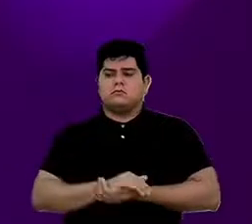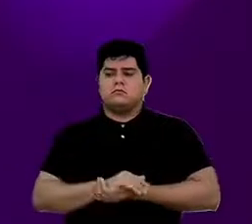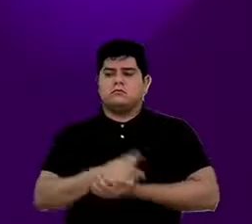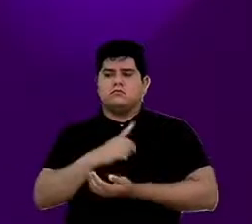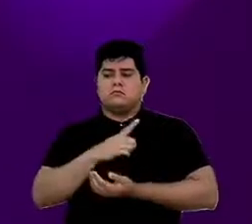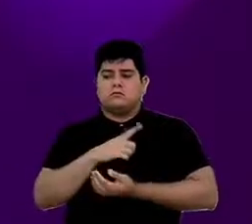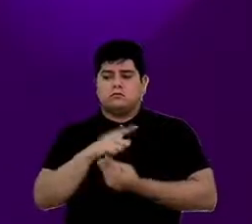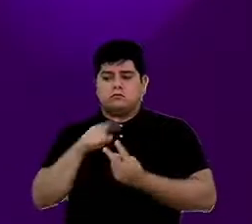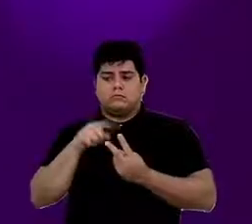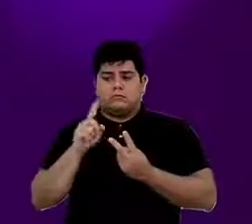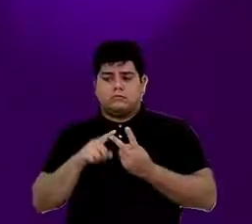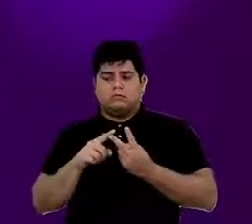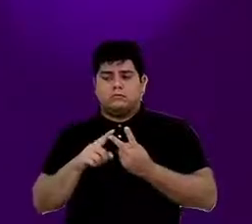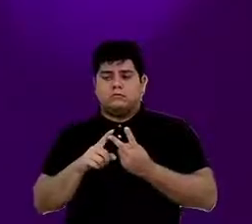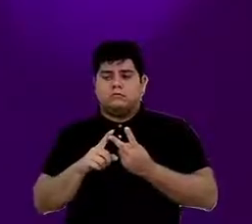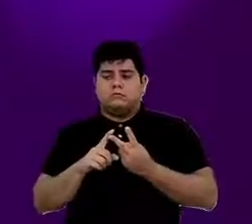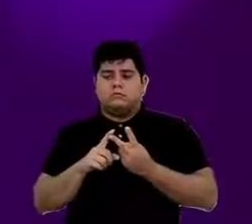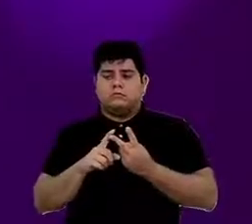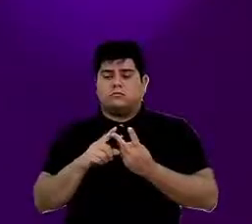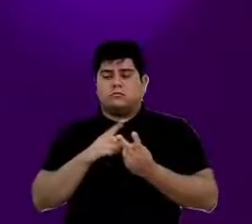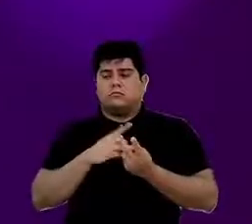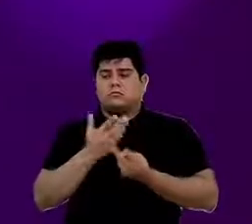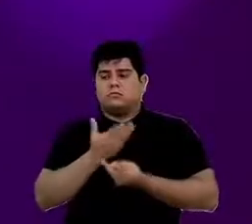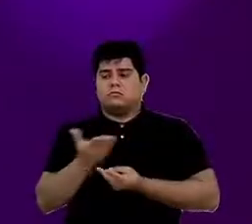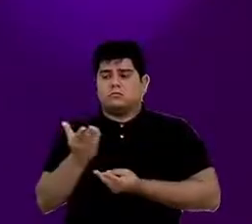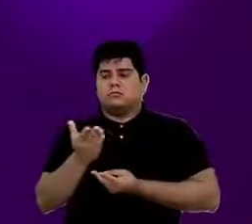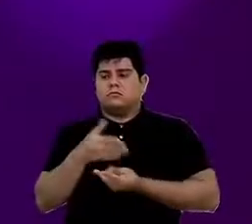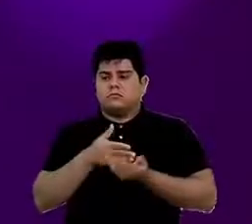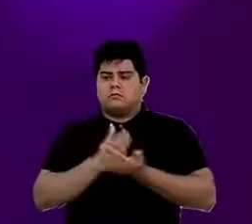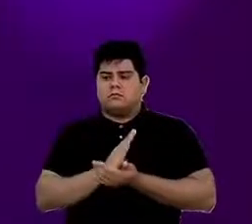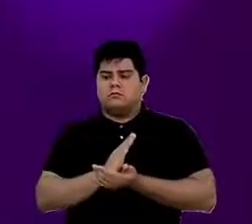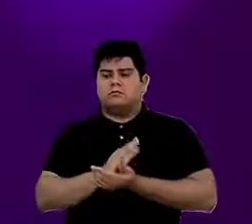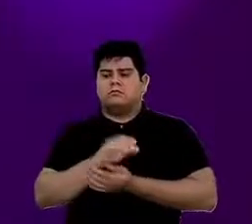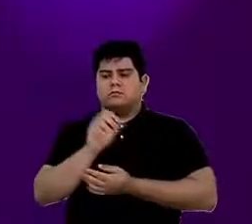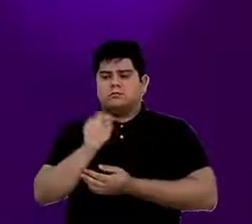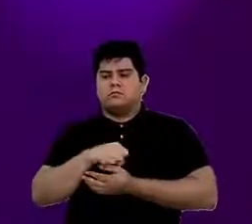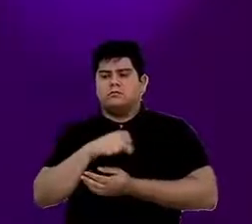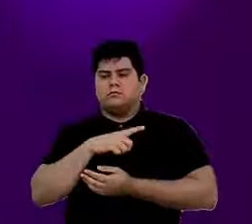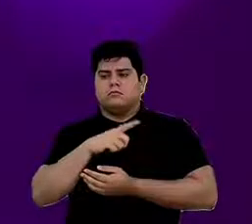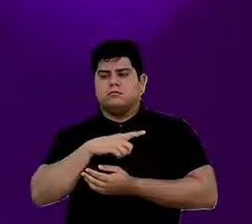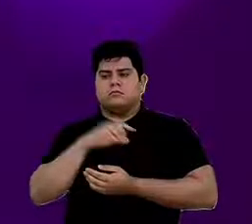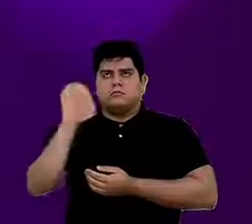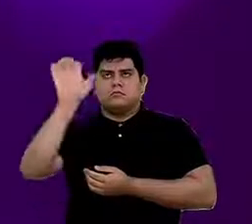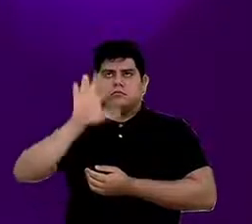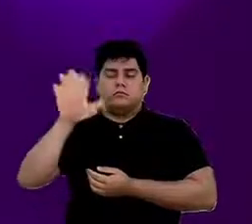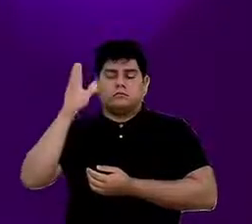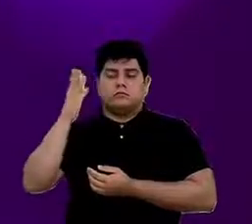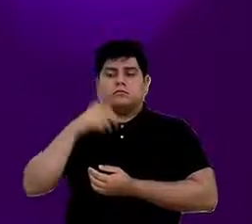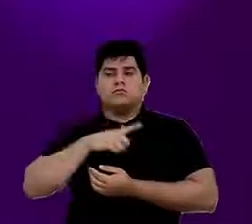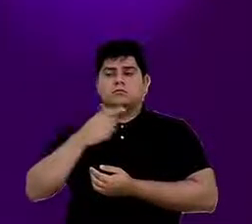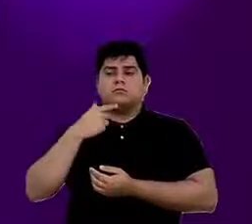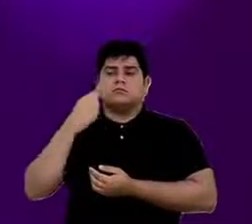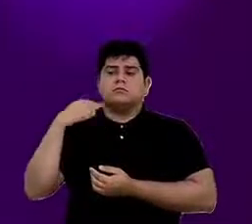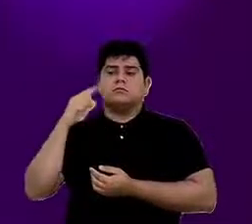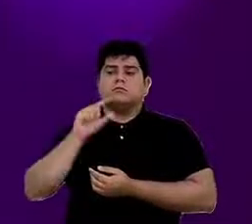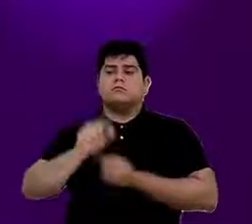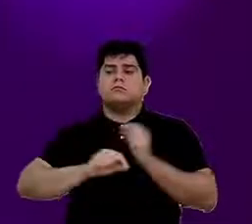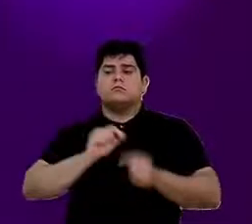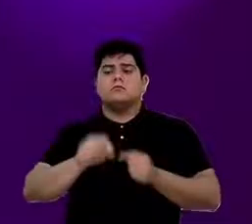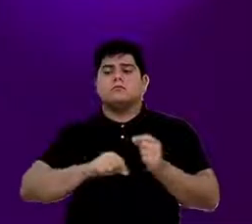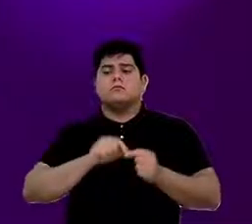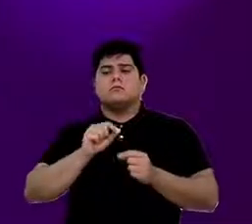2 desses dispositivos, que é o Carilion e o Cardioband, que são aprovados, tem CE Mark na Europa, mas os resultados recentes são um